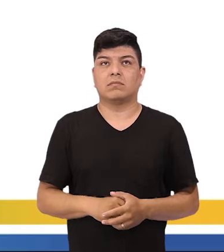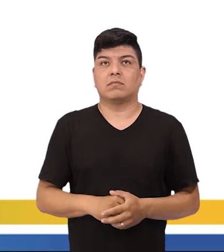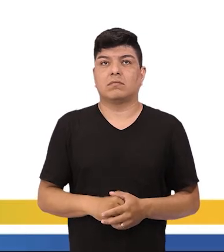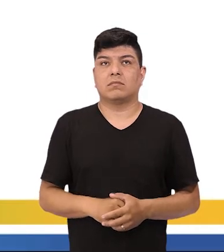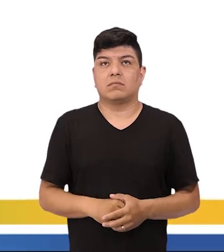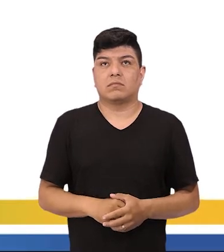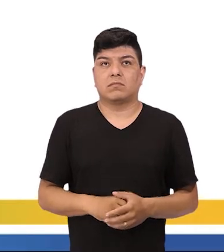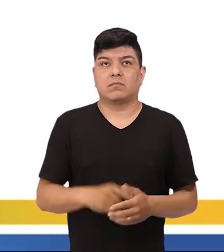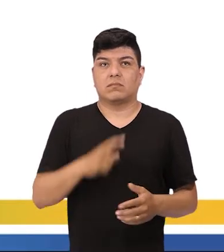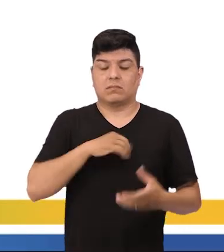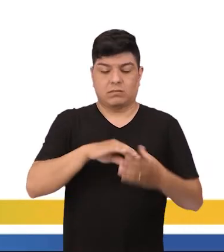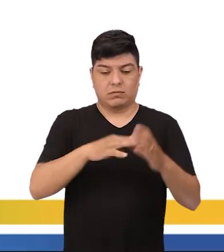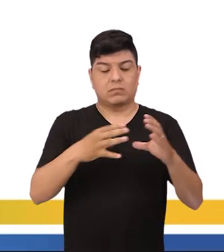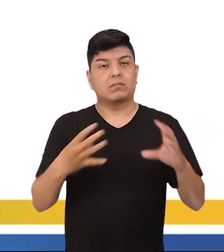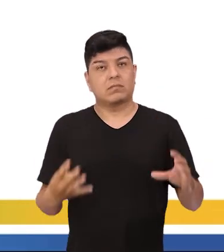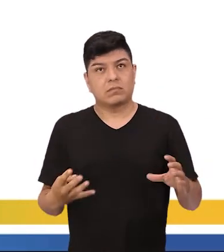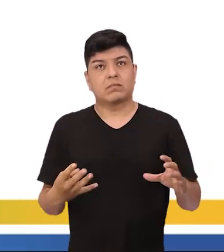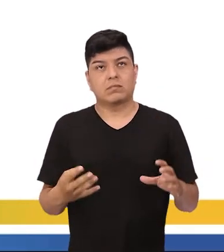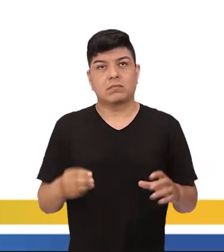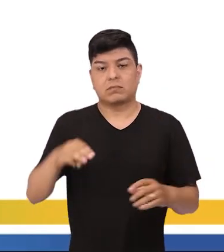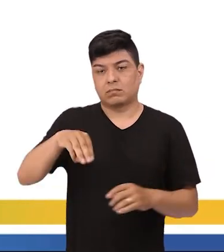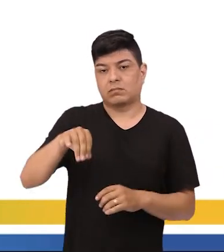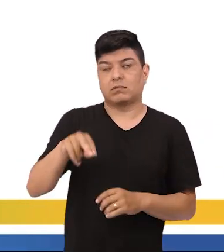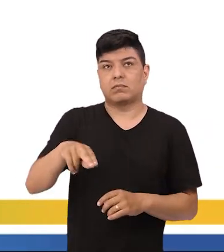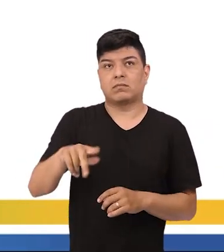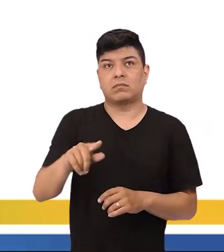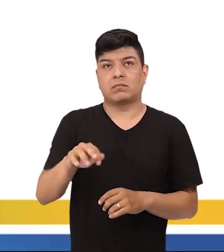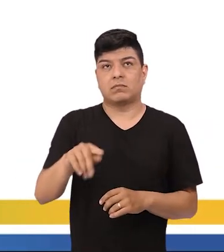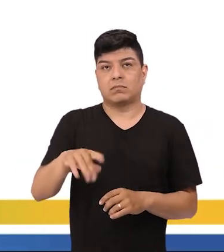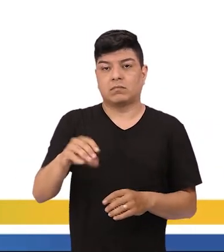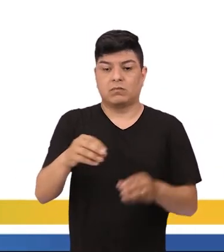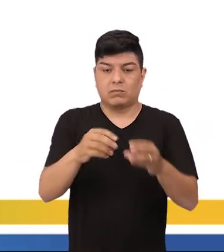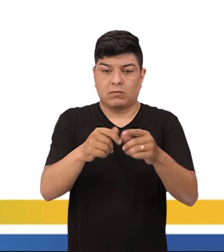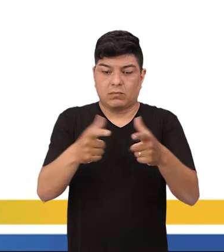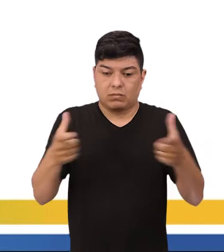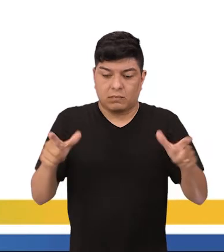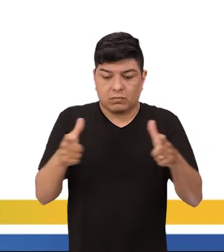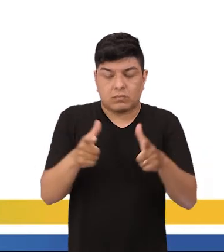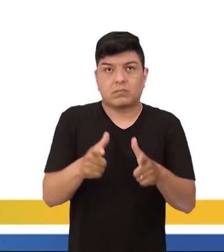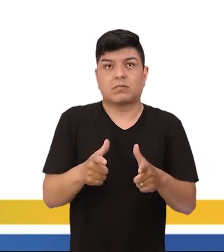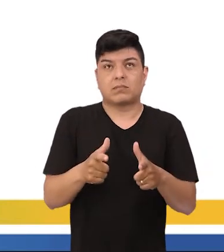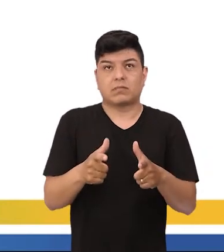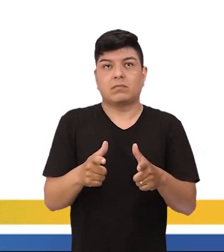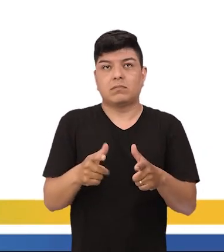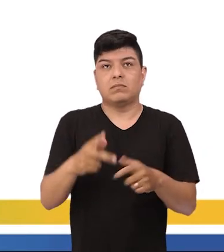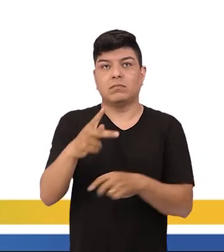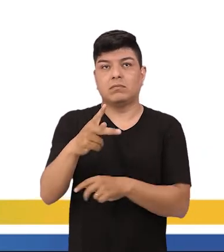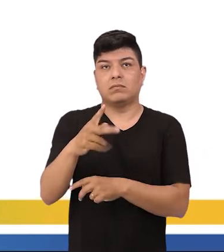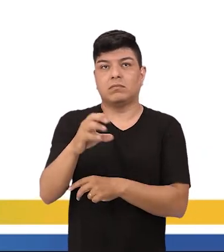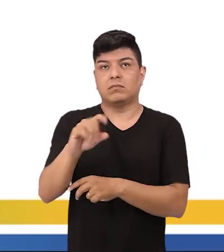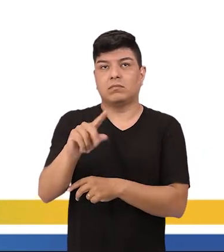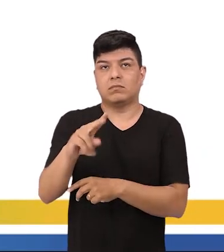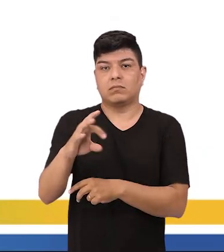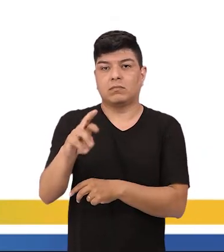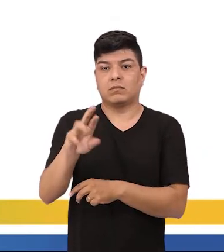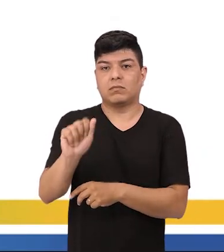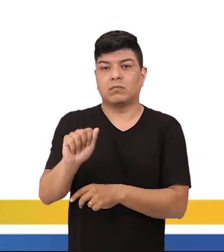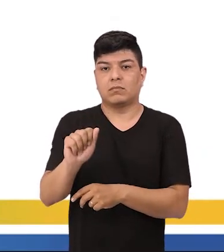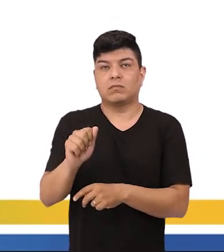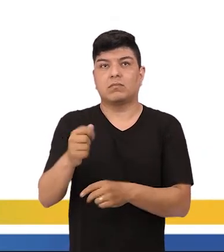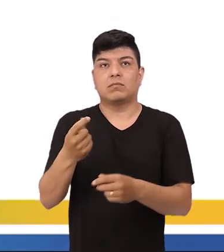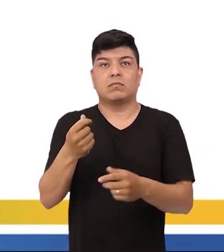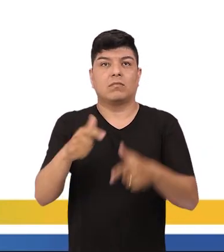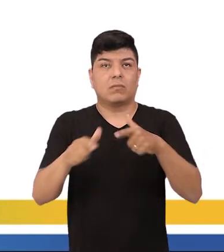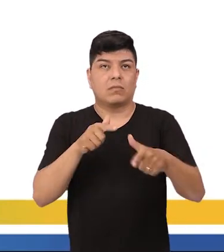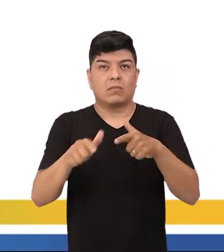tem como características, né? O minifúndio, né? Terrenos pequenos, a policultura, vários produtos, a mão de